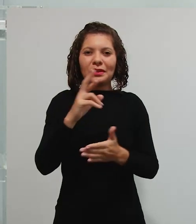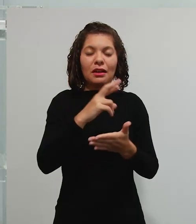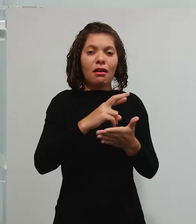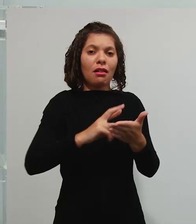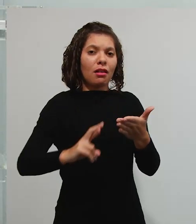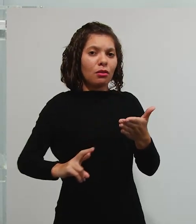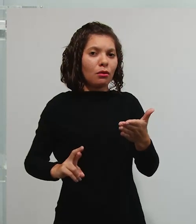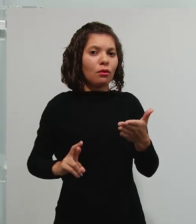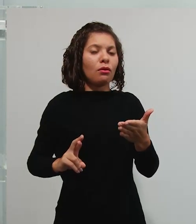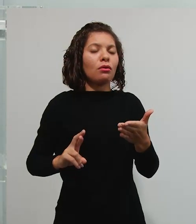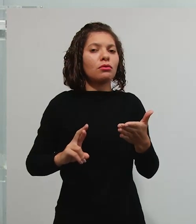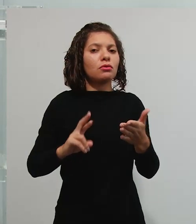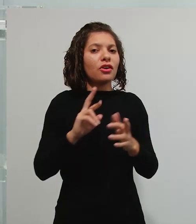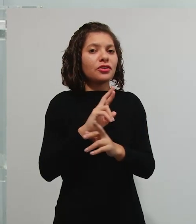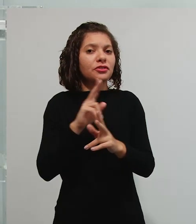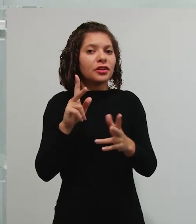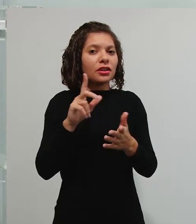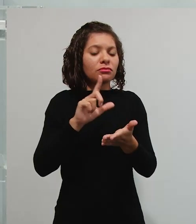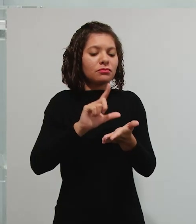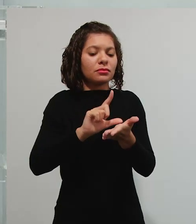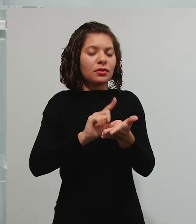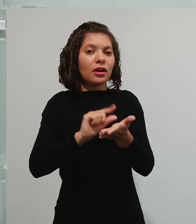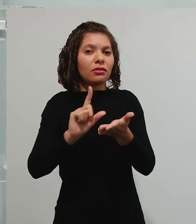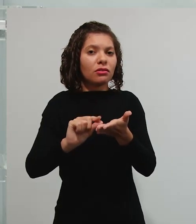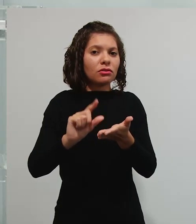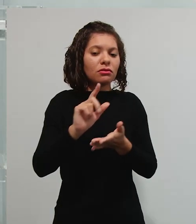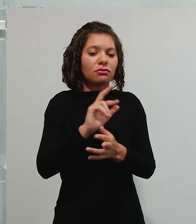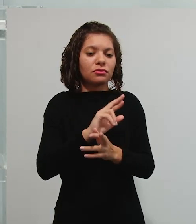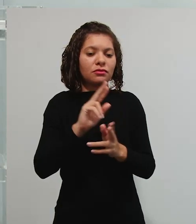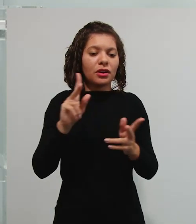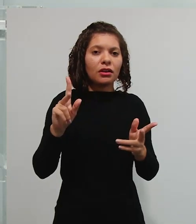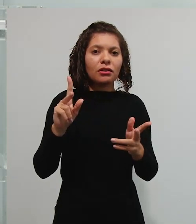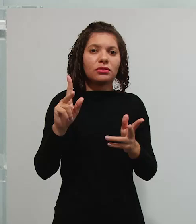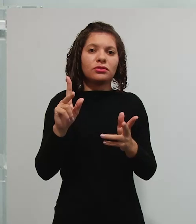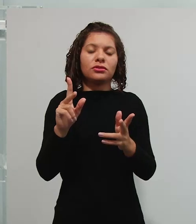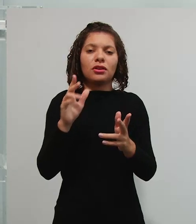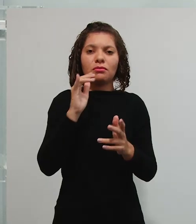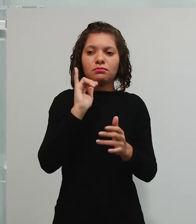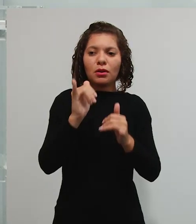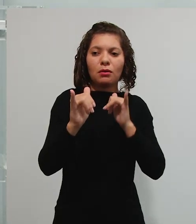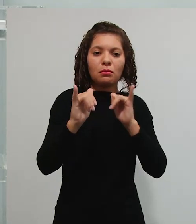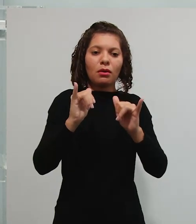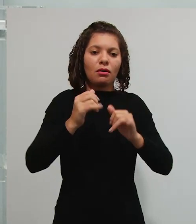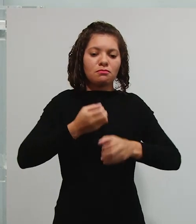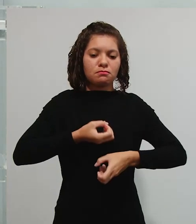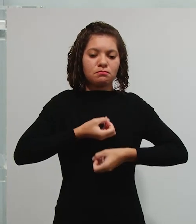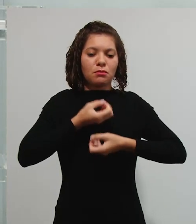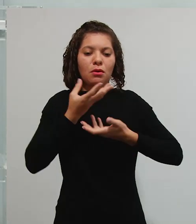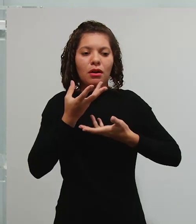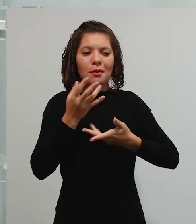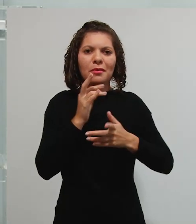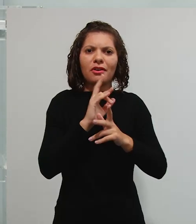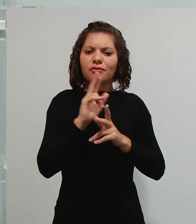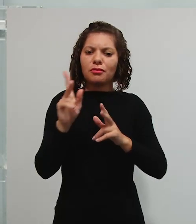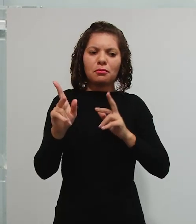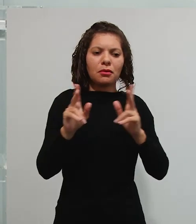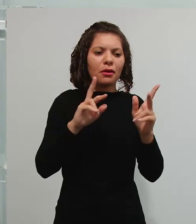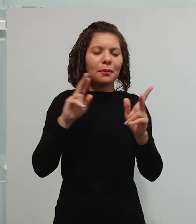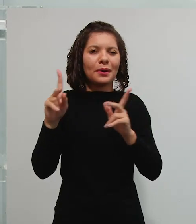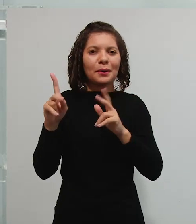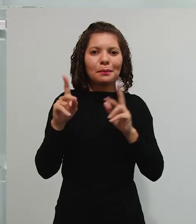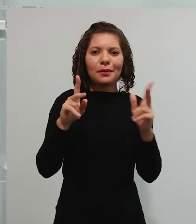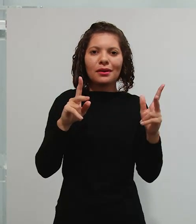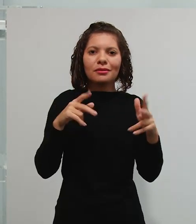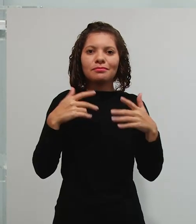um artigo científico é de outro, escrever um conto é de um jeito, uma crônica é de outro, um poema. Então, veja, o gênero,